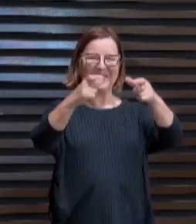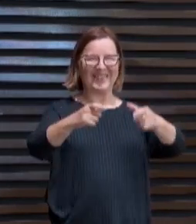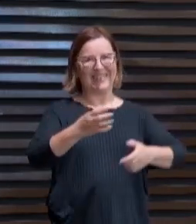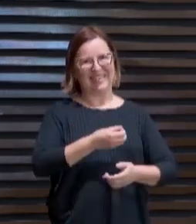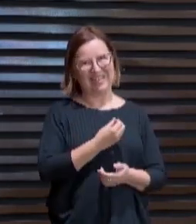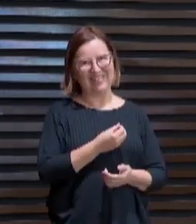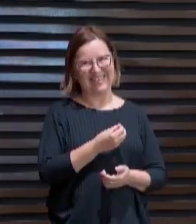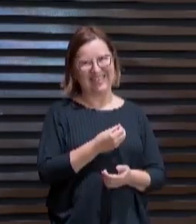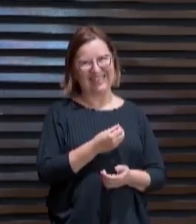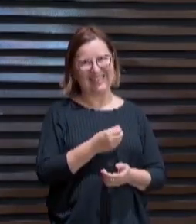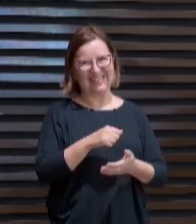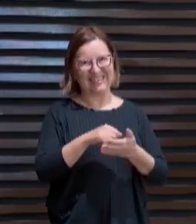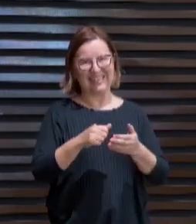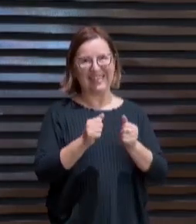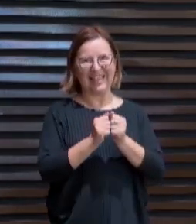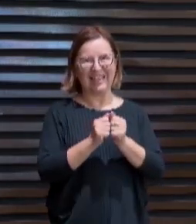vida. Apocalipse 2,